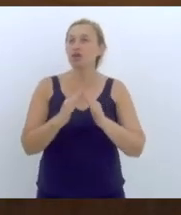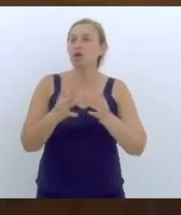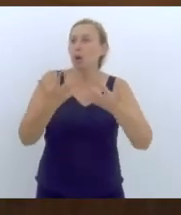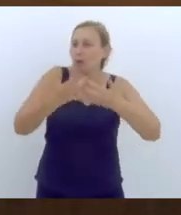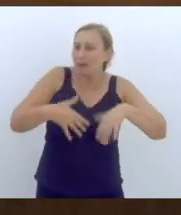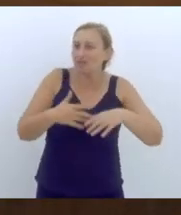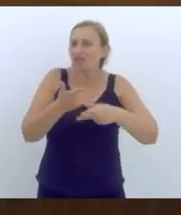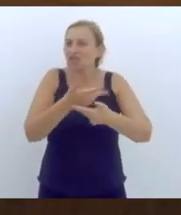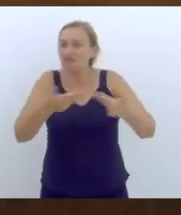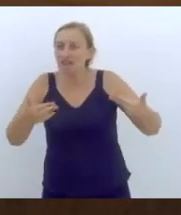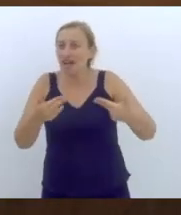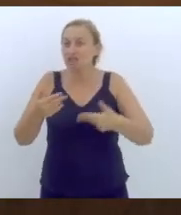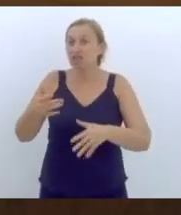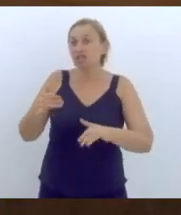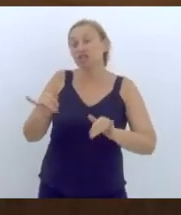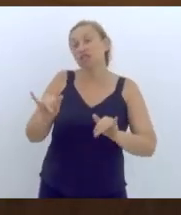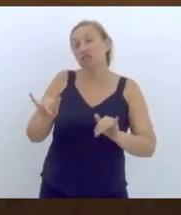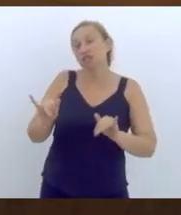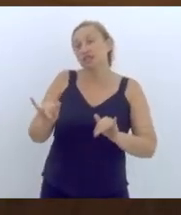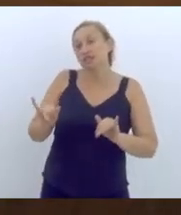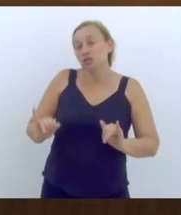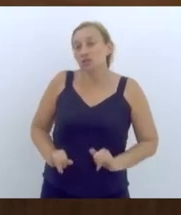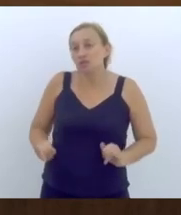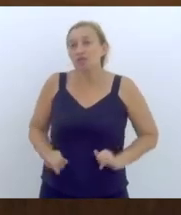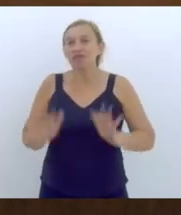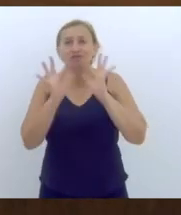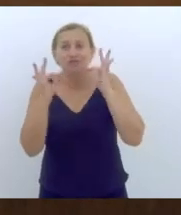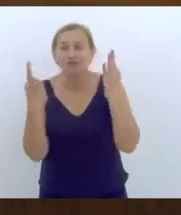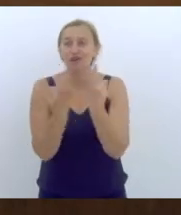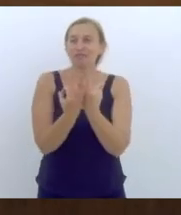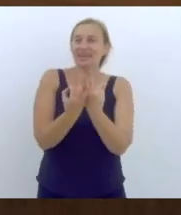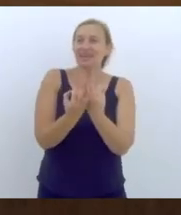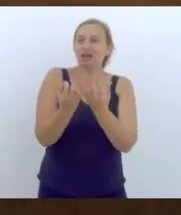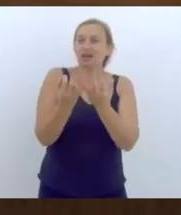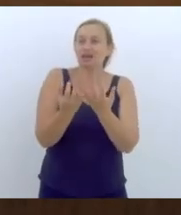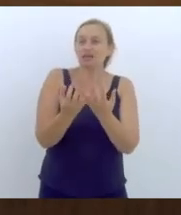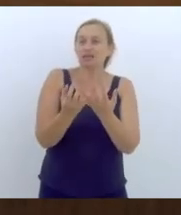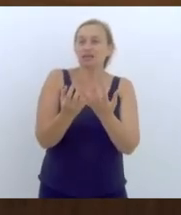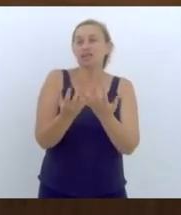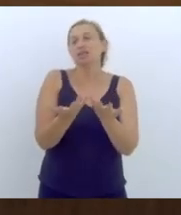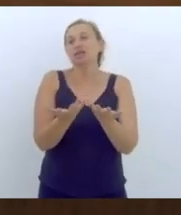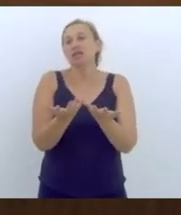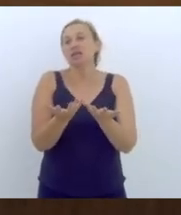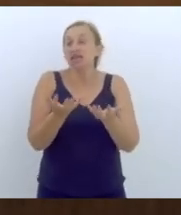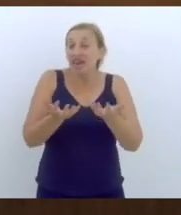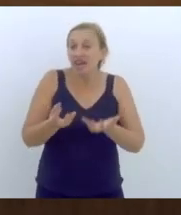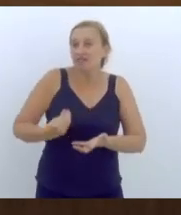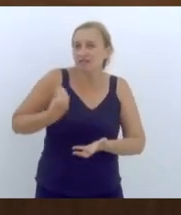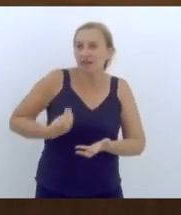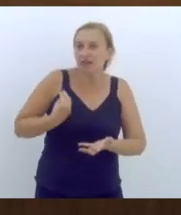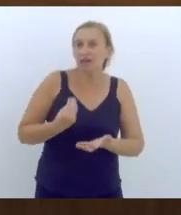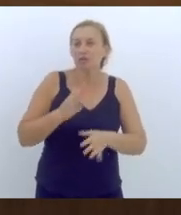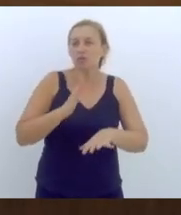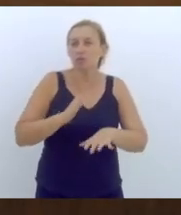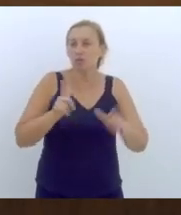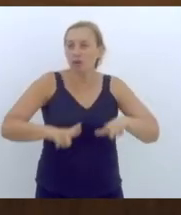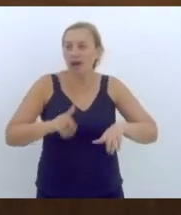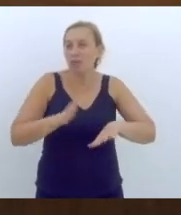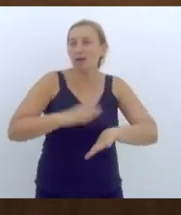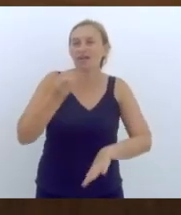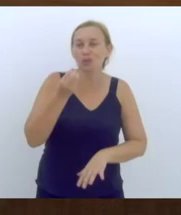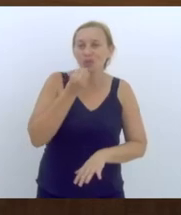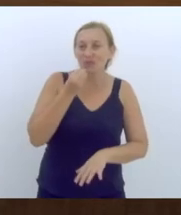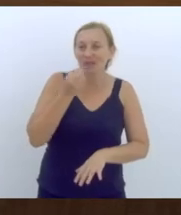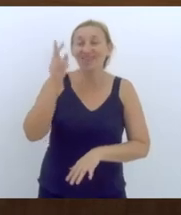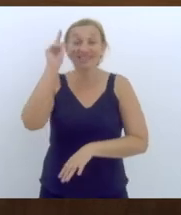de milhares de famílias que foram vítimas de tragédias, de milhares de famílias que querem viver num lugar com mais oportunidade. E é essa